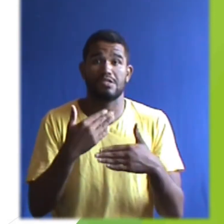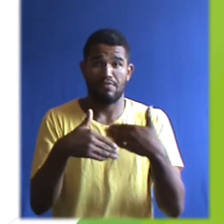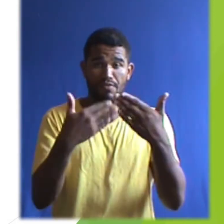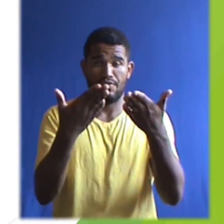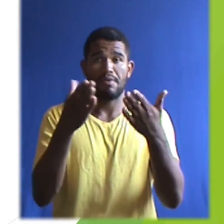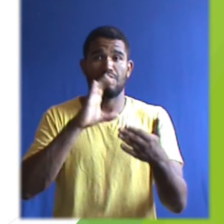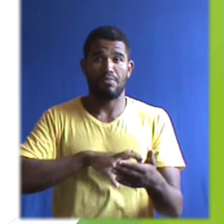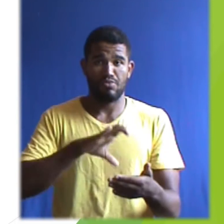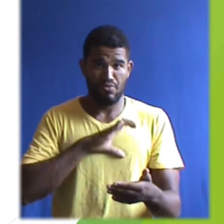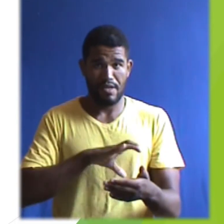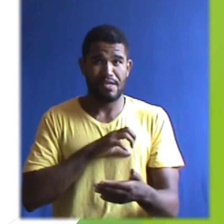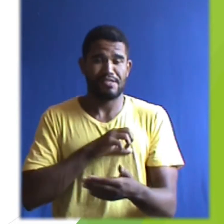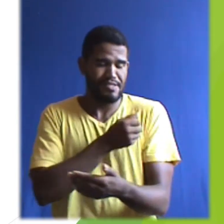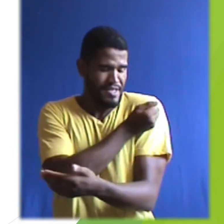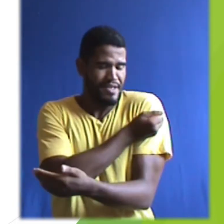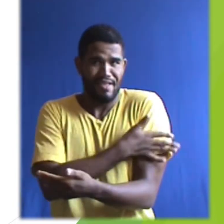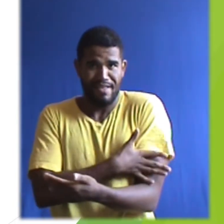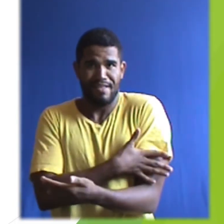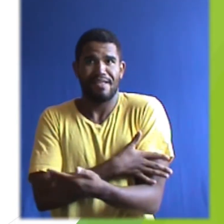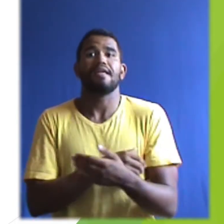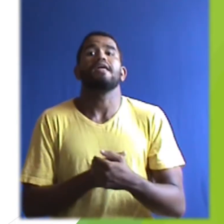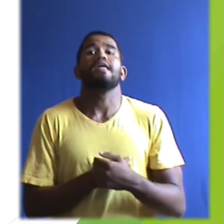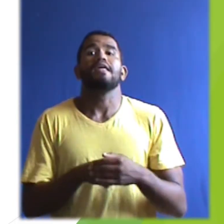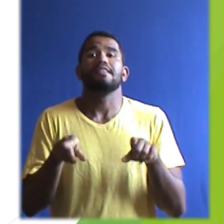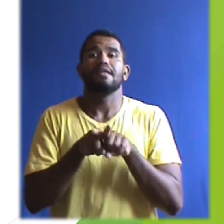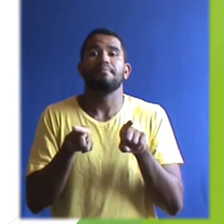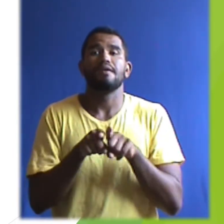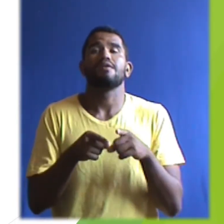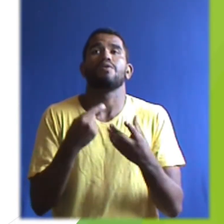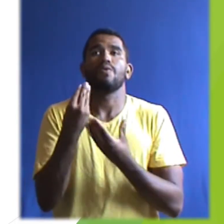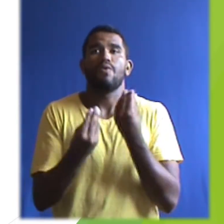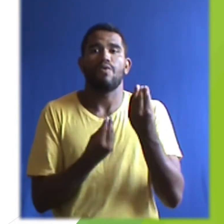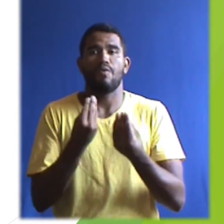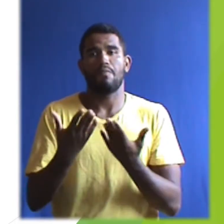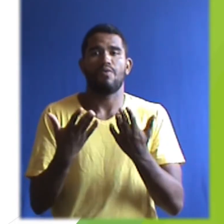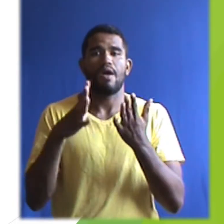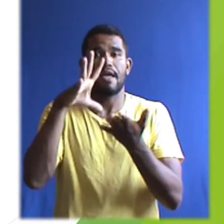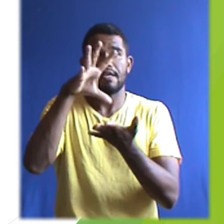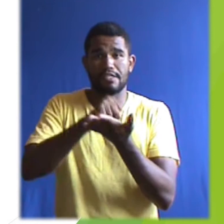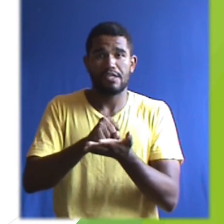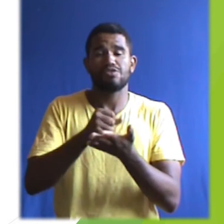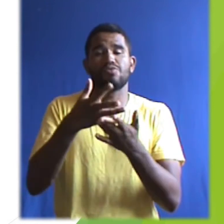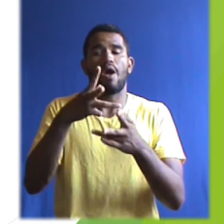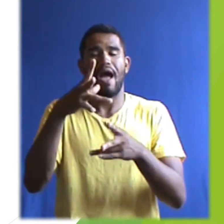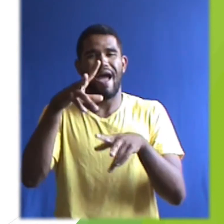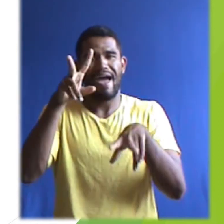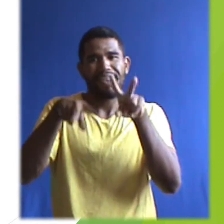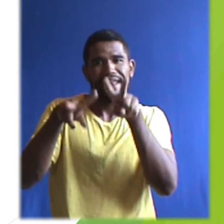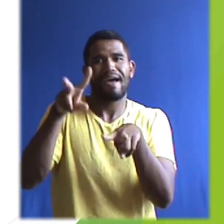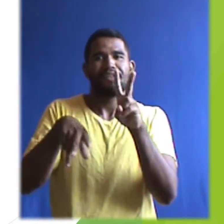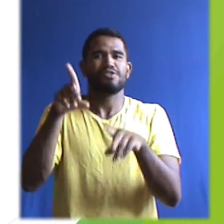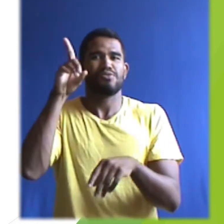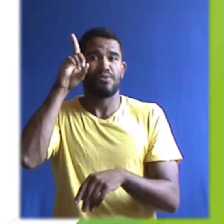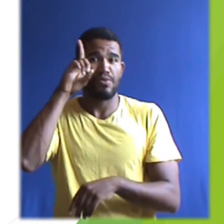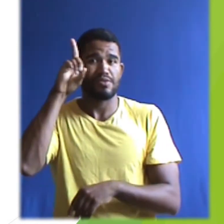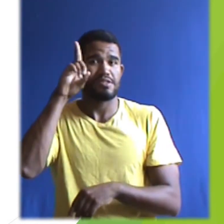do ensino fundamental, observação sobre registro e análise do cotidiano,